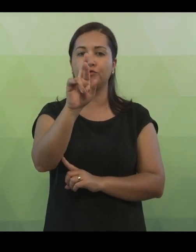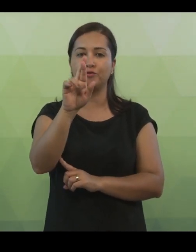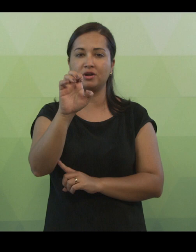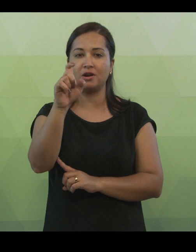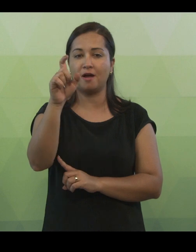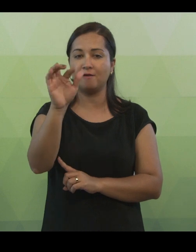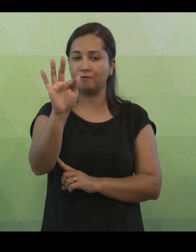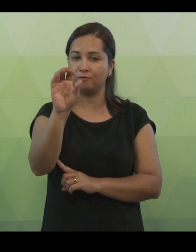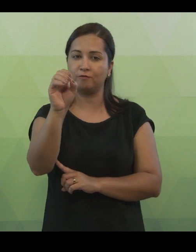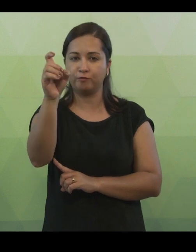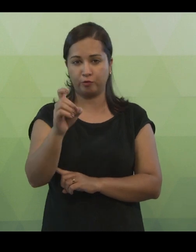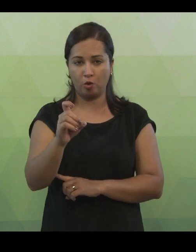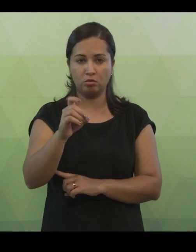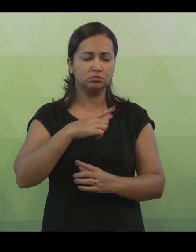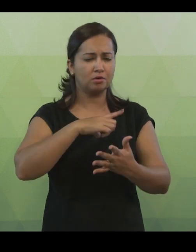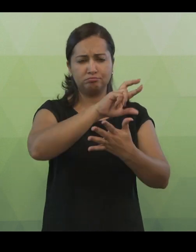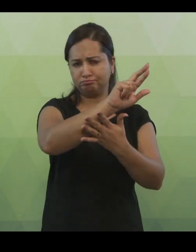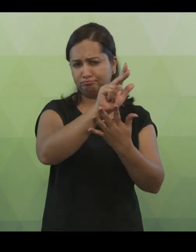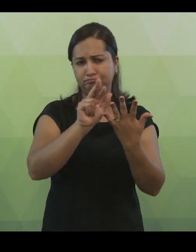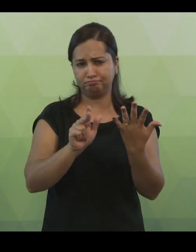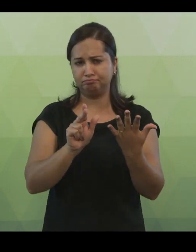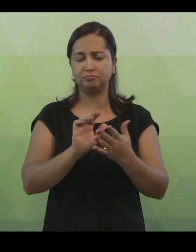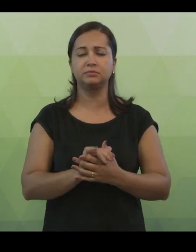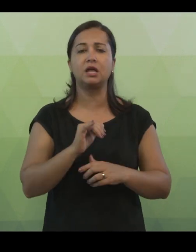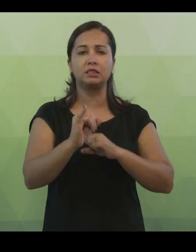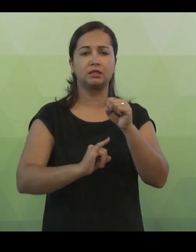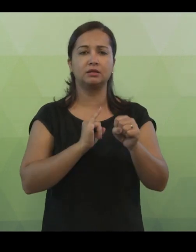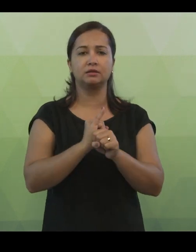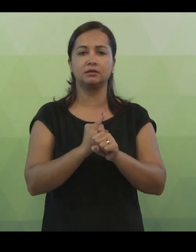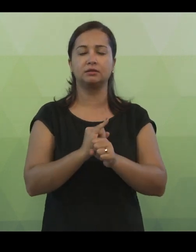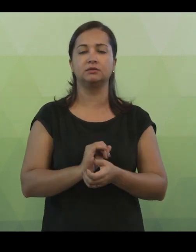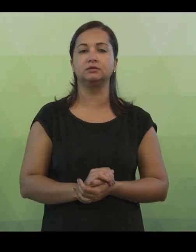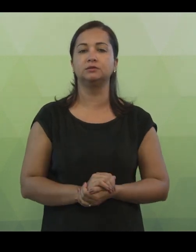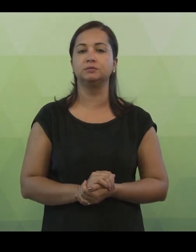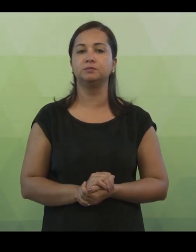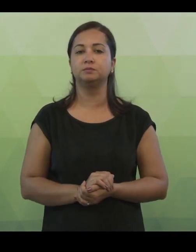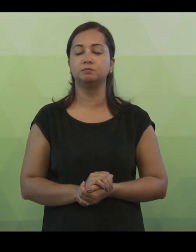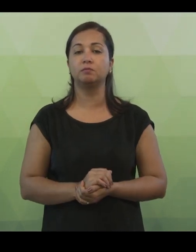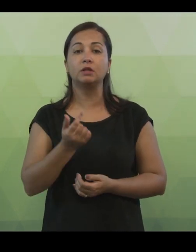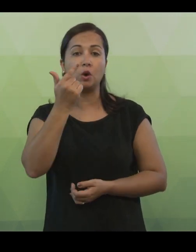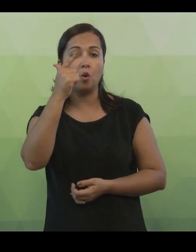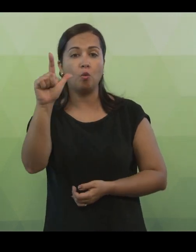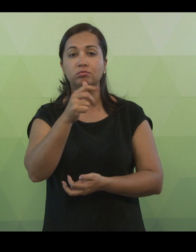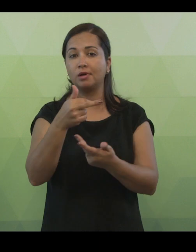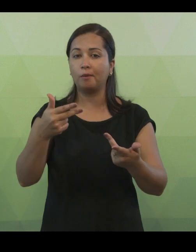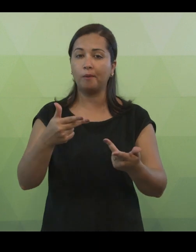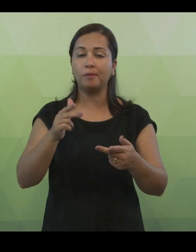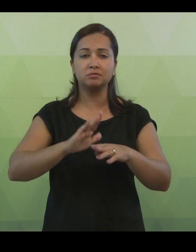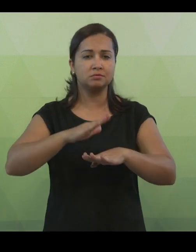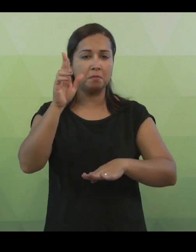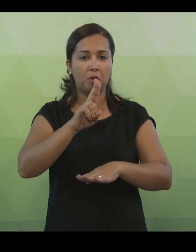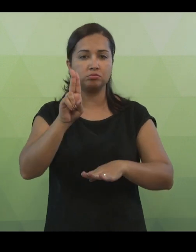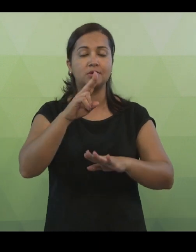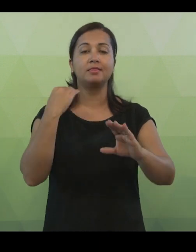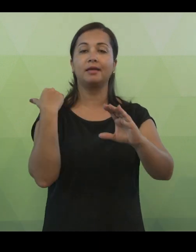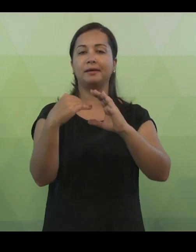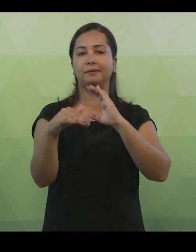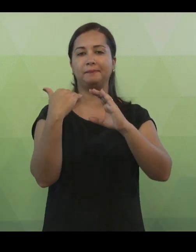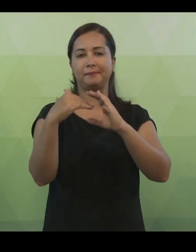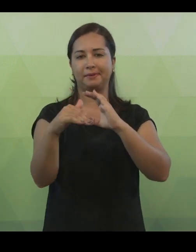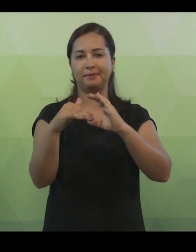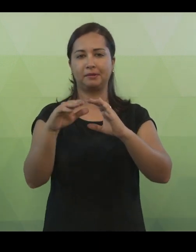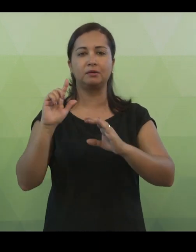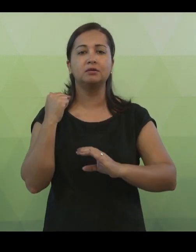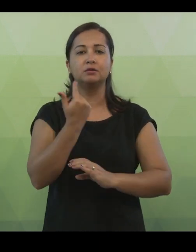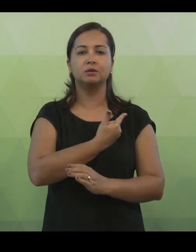tá? Outro serviço muito utilizado também na internet, né, é o serviço de e-mail. E ele é muito importante para nós,